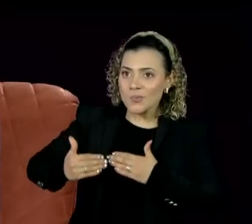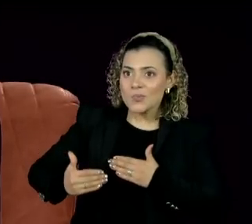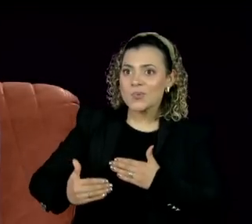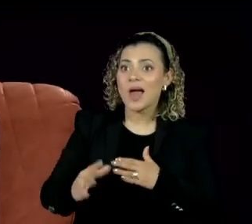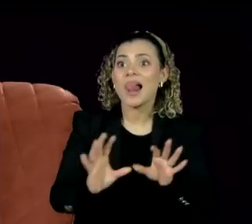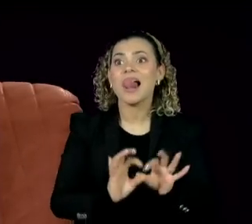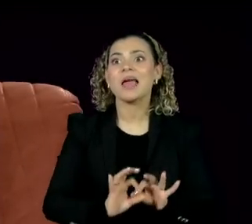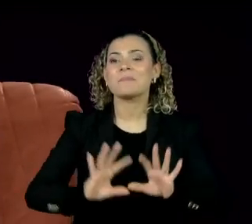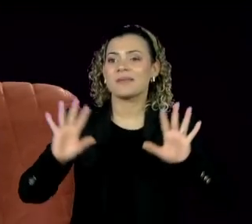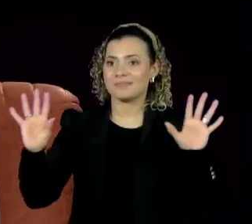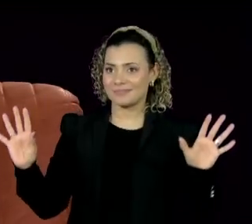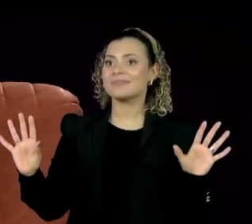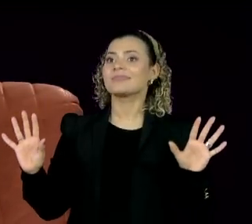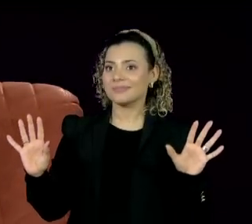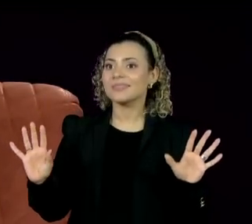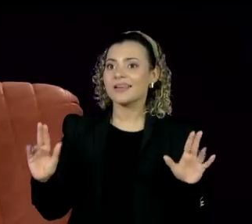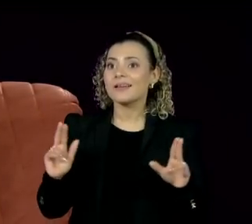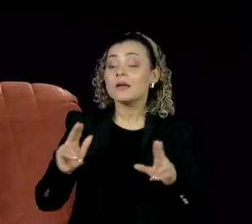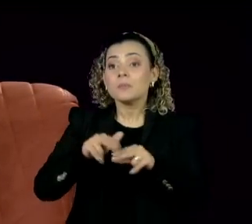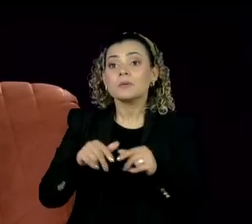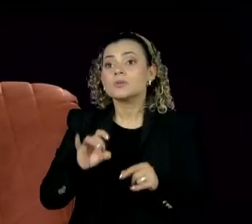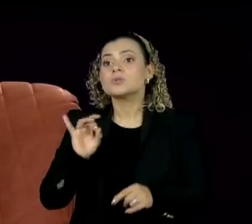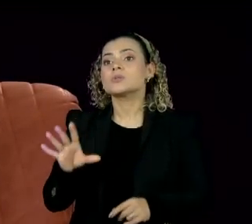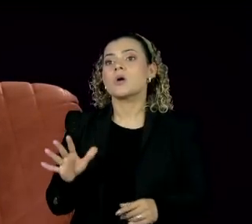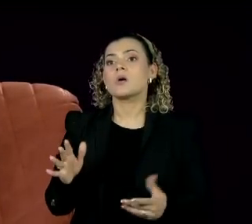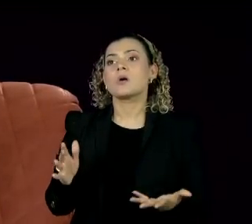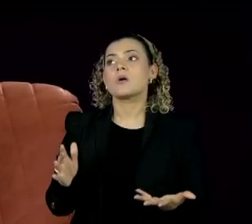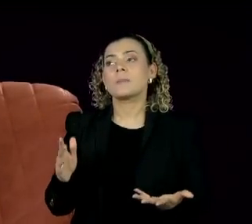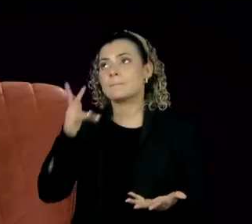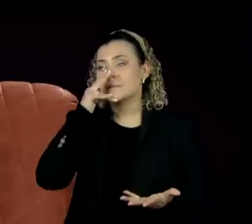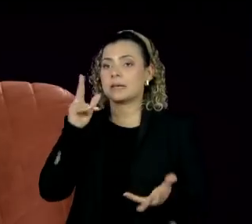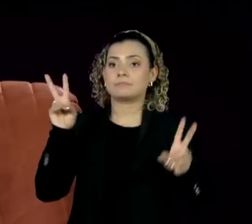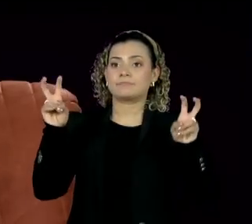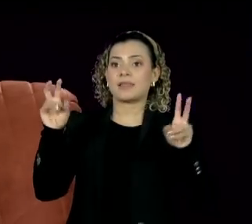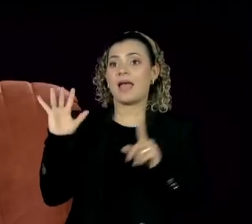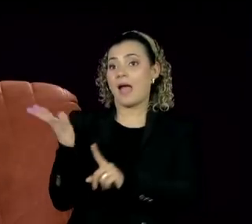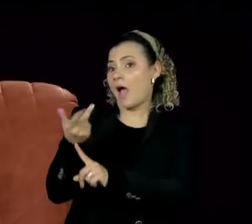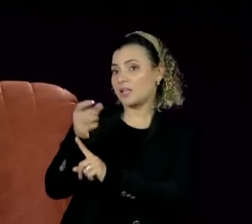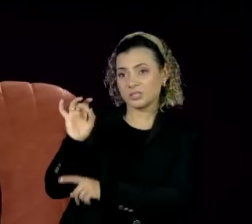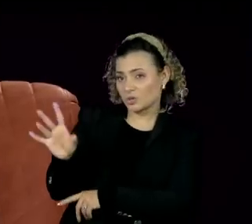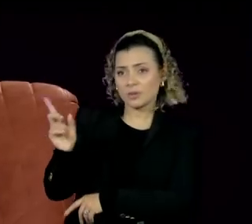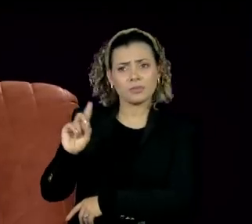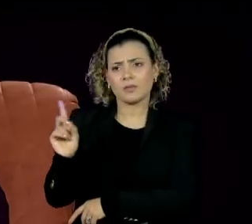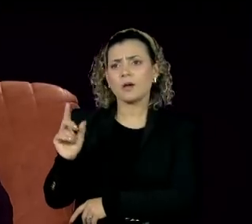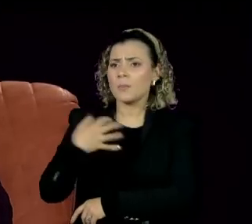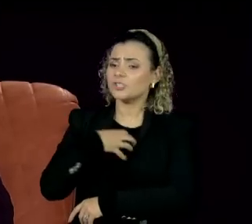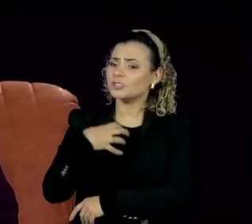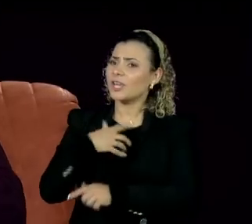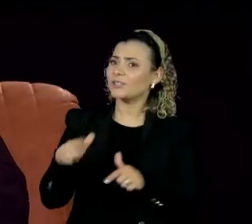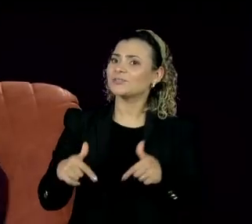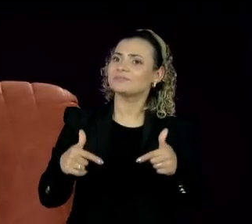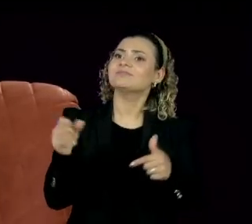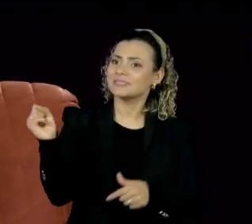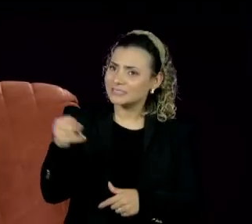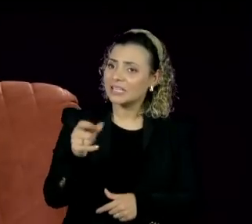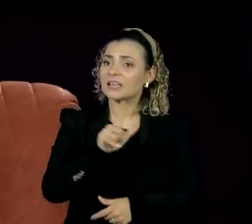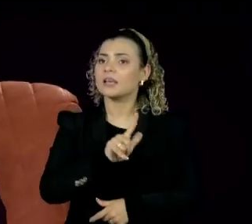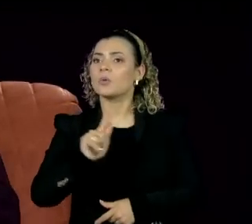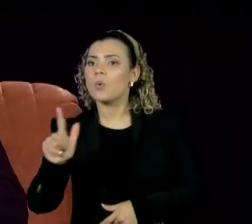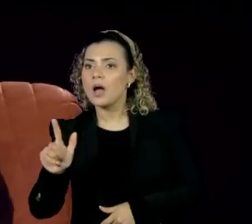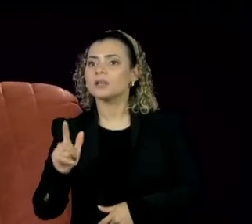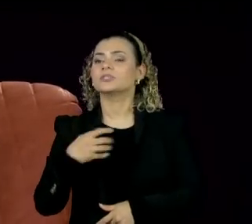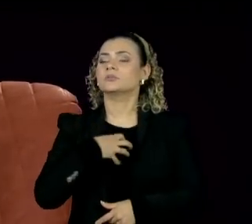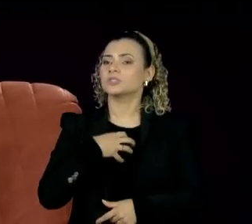e como a matéria falou, não só a questão, né, das artes em si, mas do comportamento, da